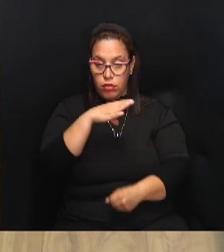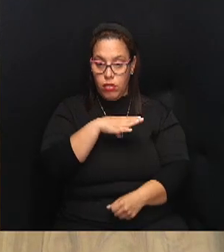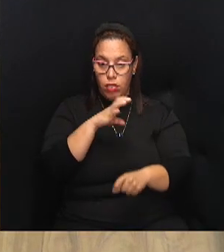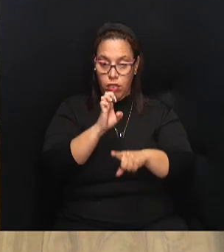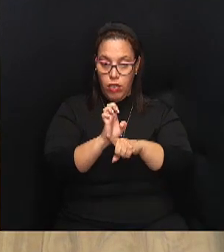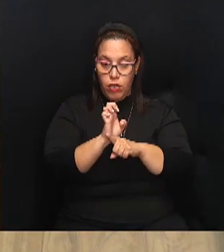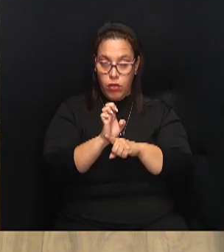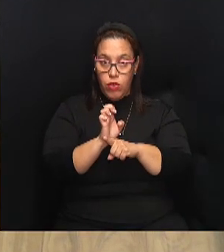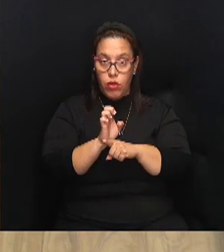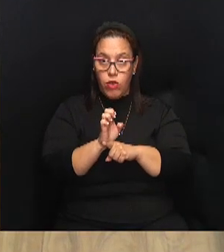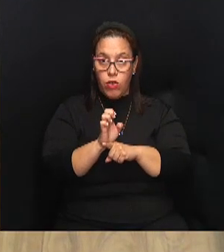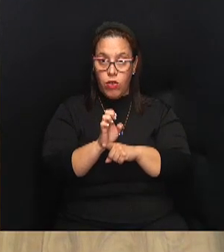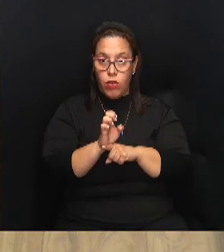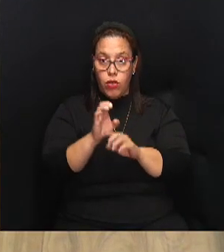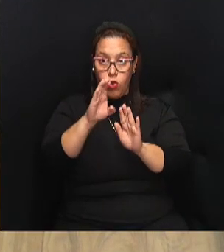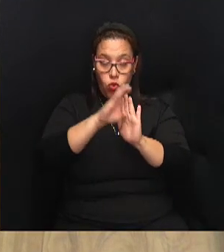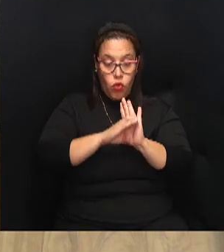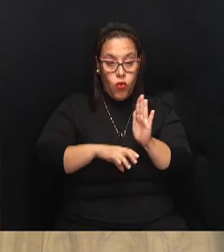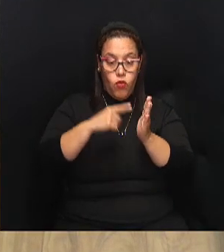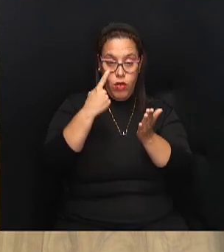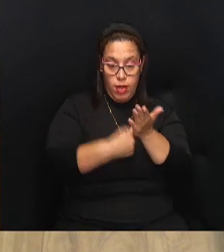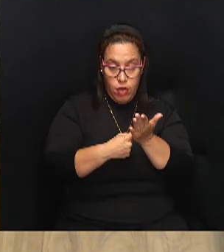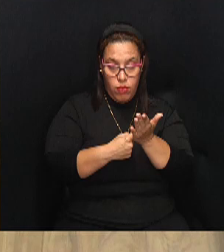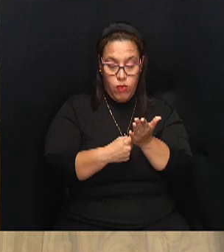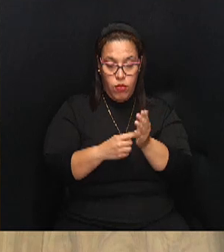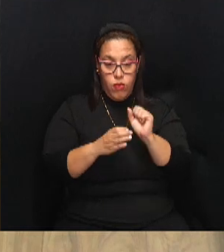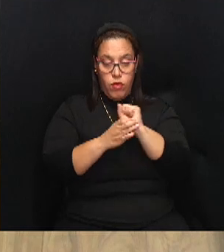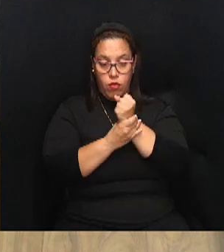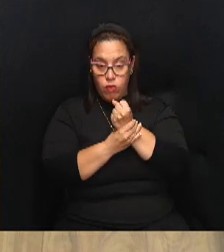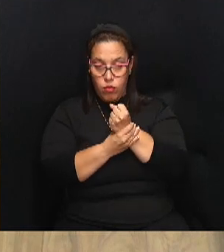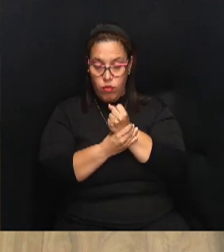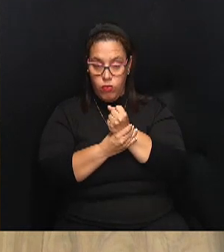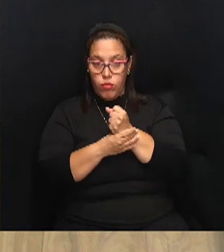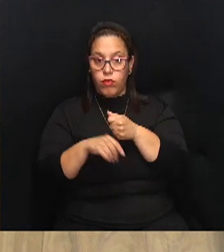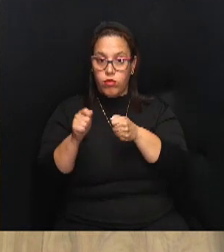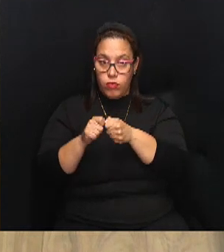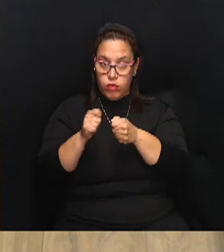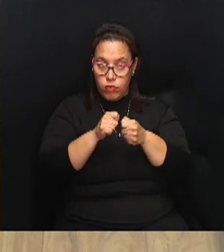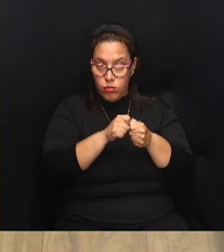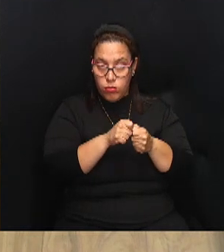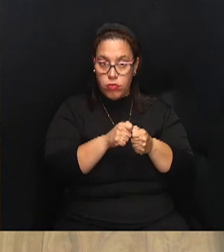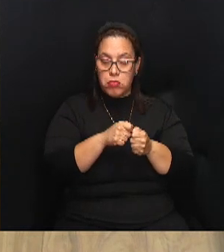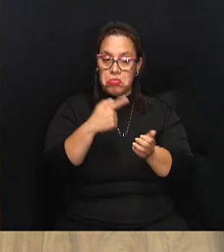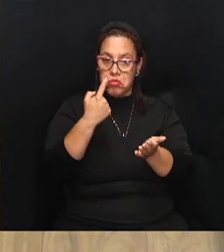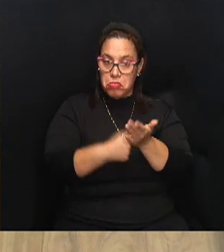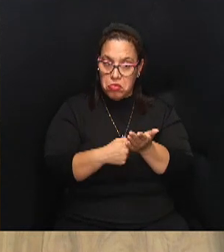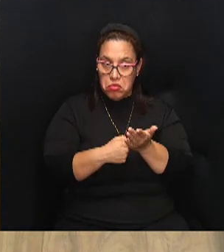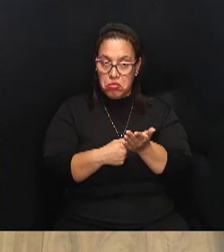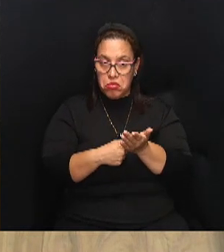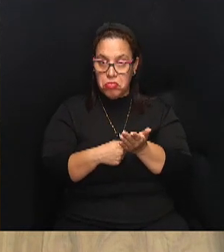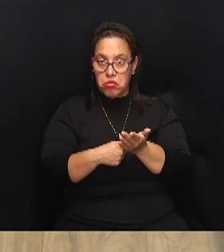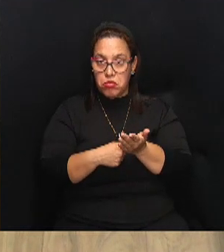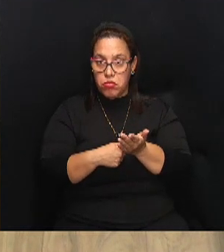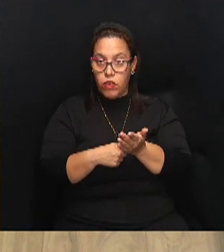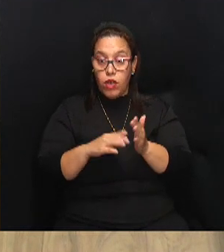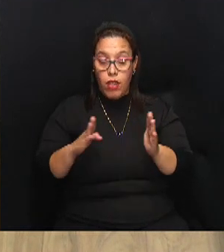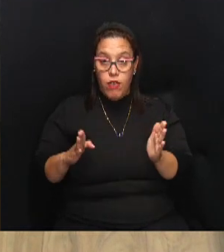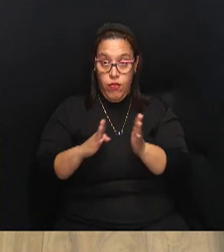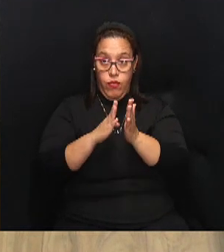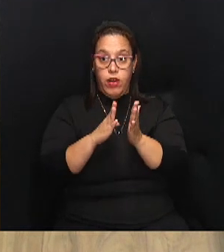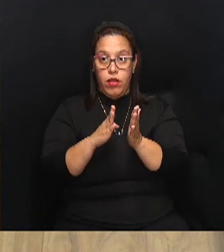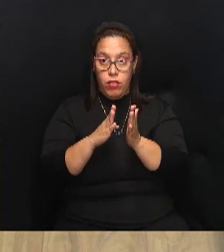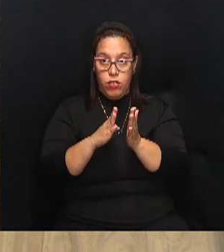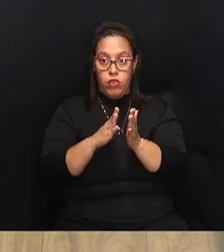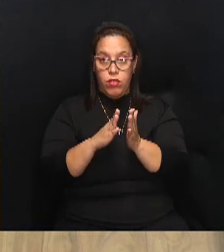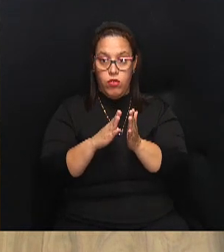Fazia um comboio de segurança. Então cada órgão fazia a sua competência e quem era o órgão competente estava à frente.